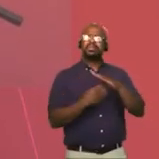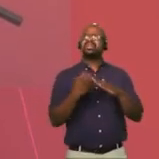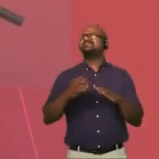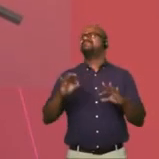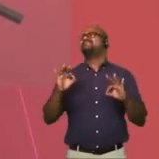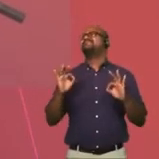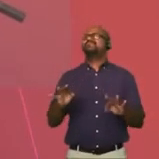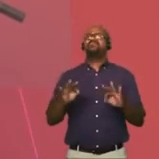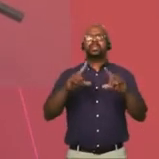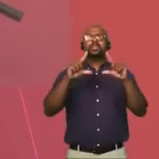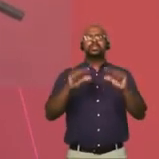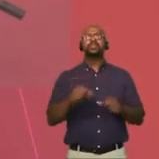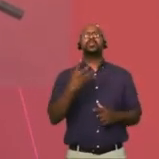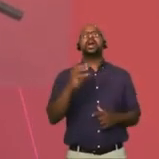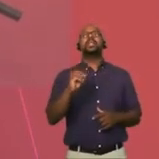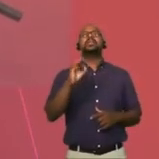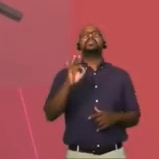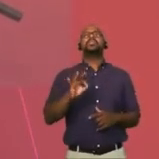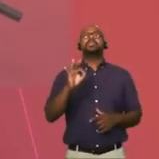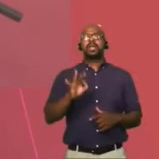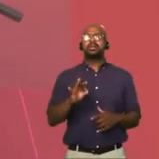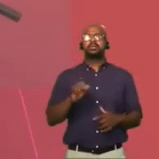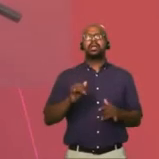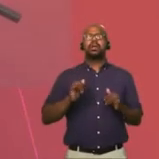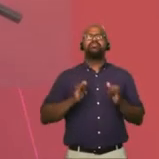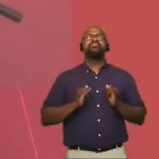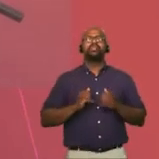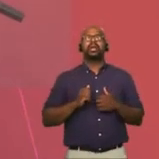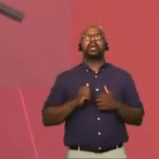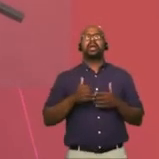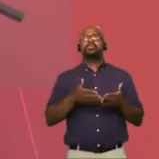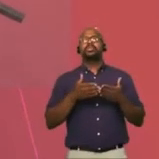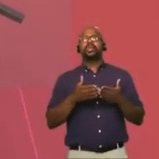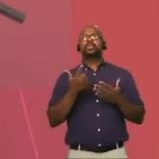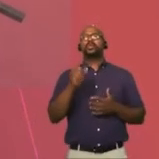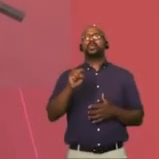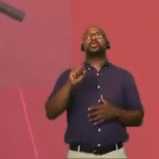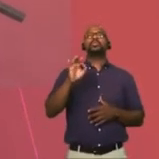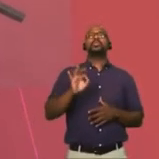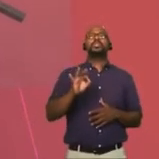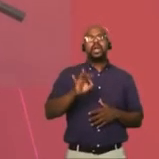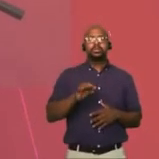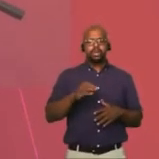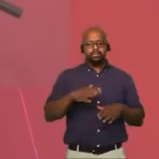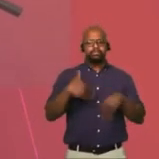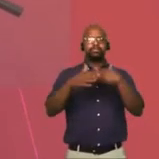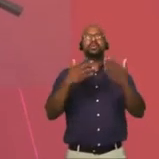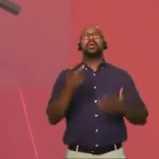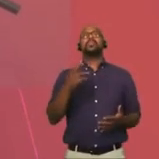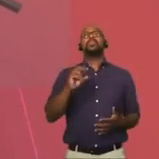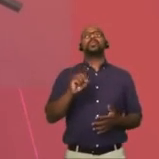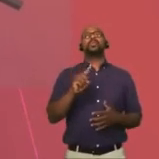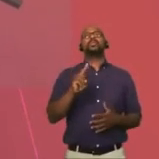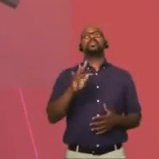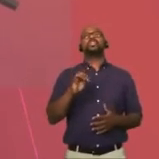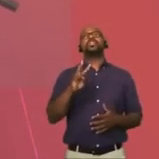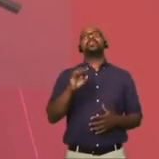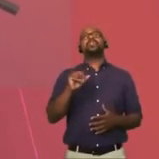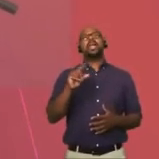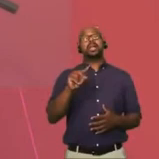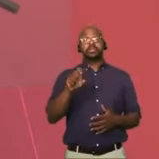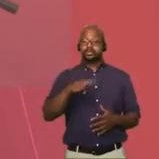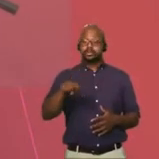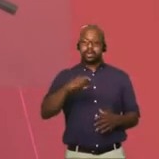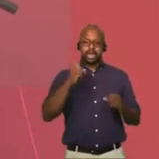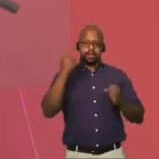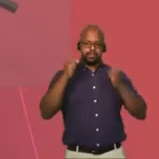Achei um redução de quarenta por cento no absenteísmo dezoito por cento na produtividade Ok então a